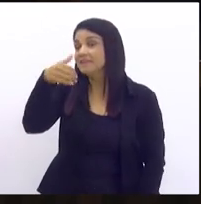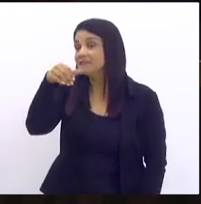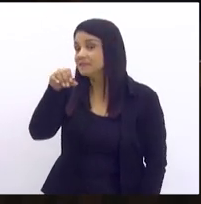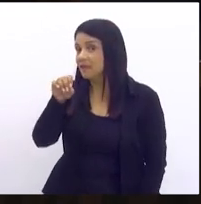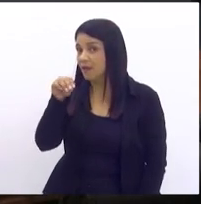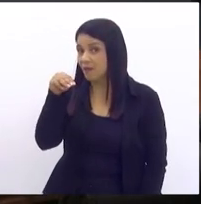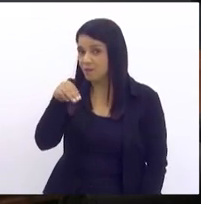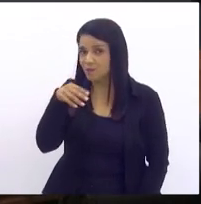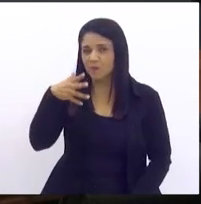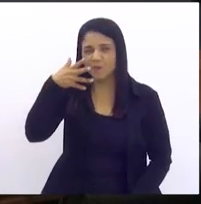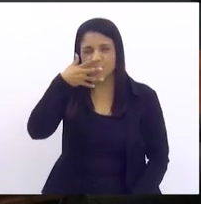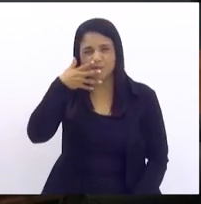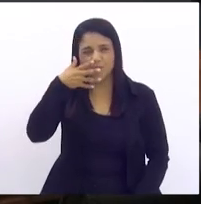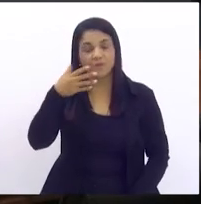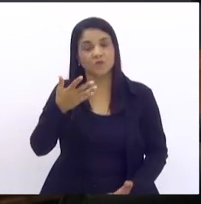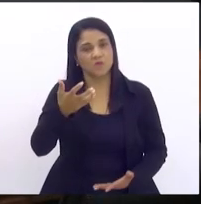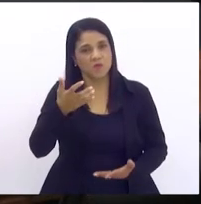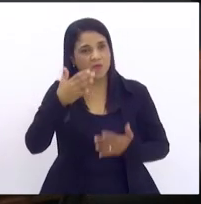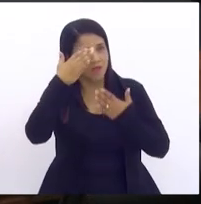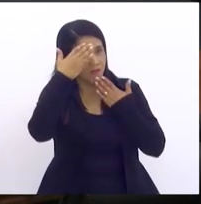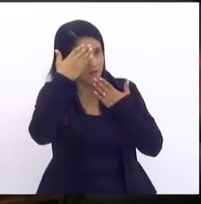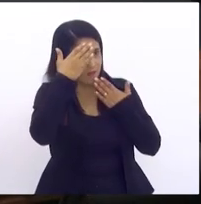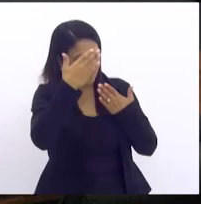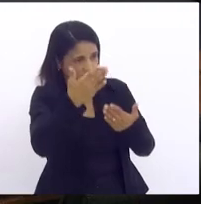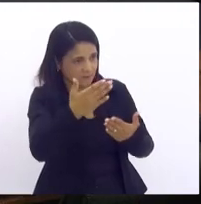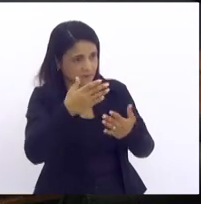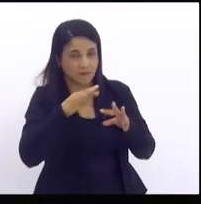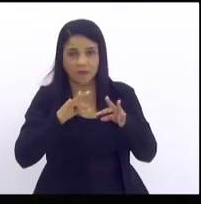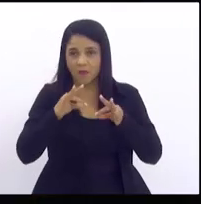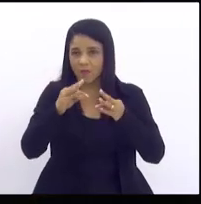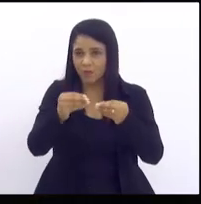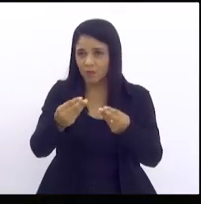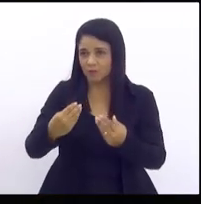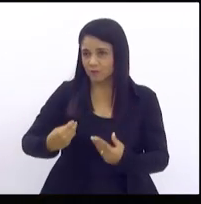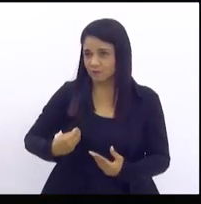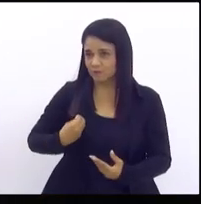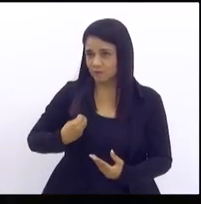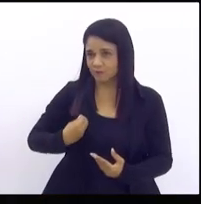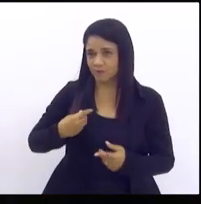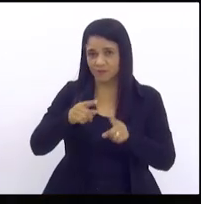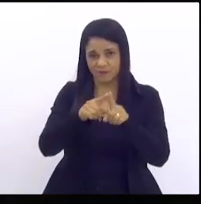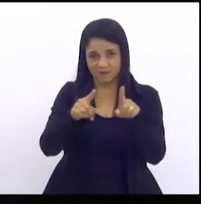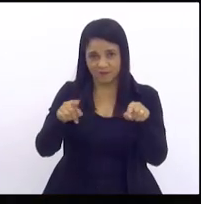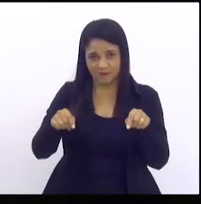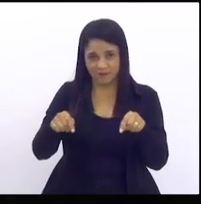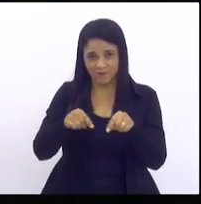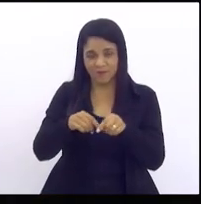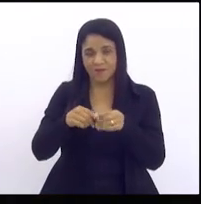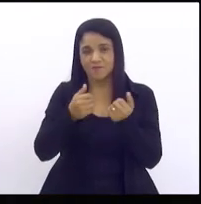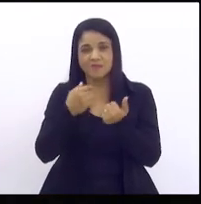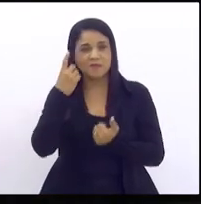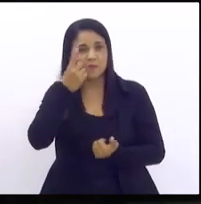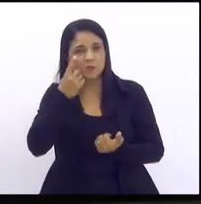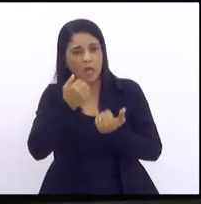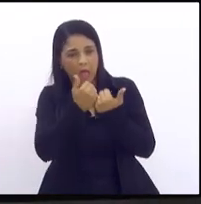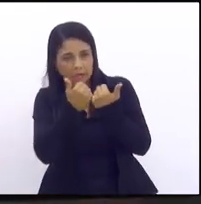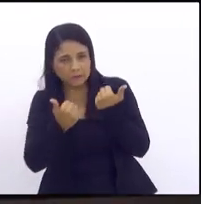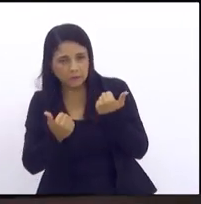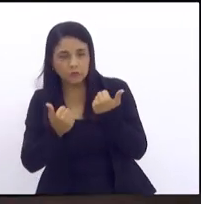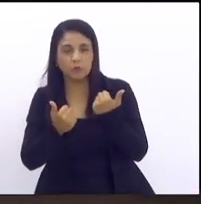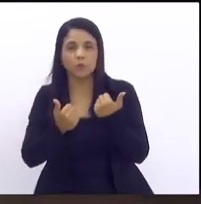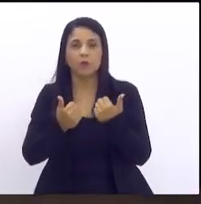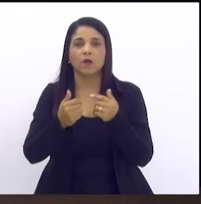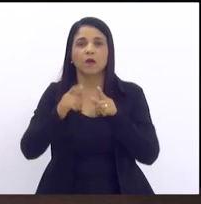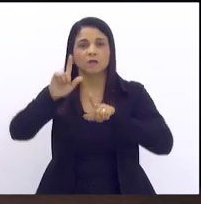minutos. Eu queria agradecer, né, a todos que estão presentes nos seus gabinetes, seus deputados, assessores aqui no plenário, a